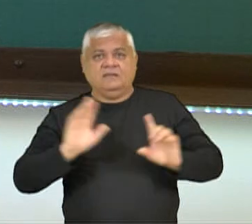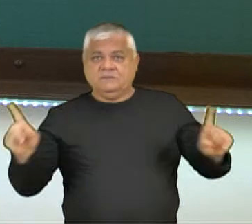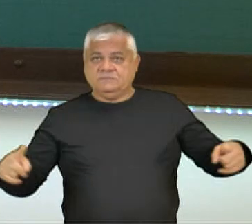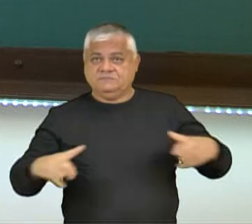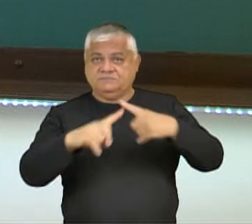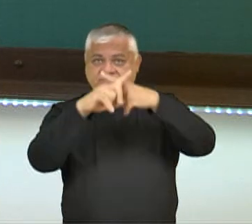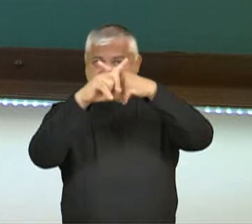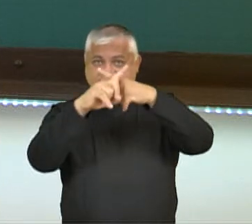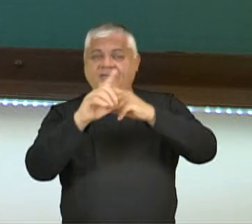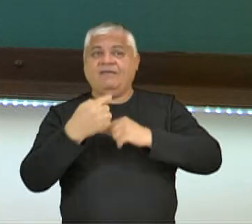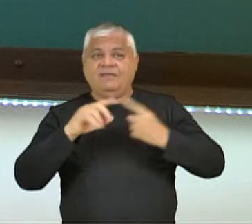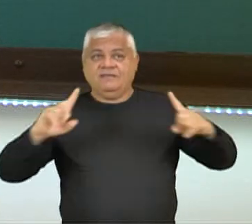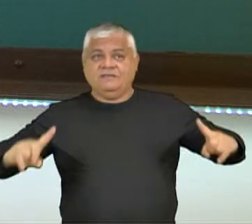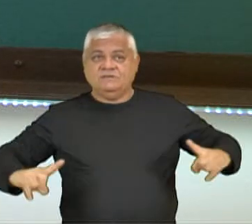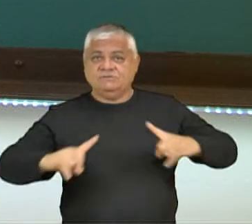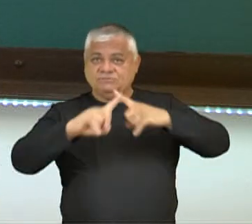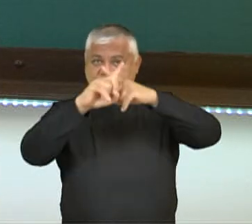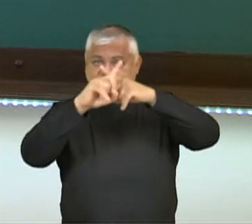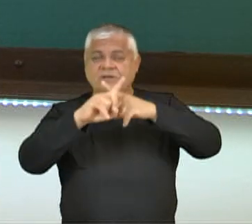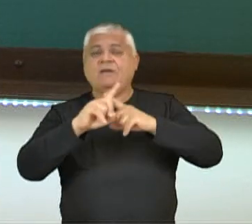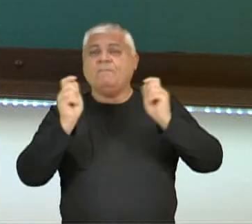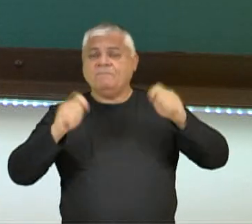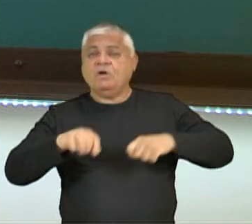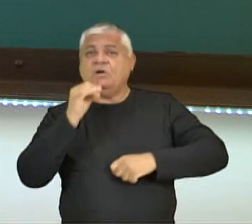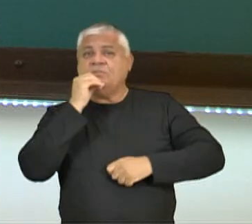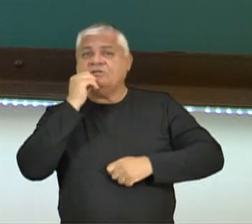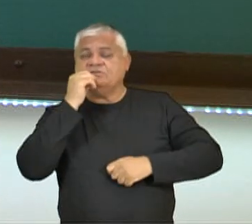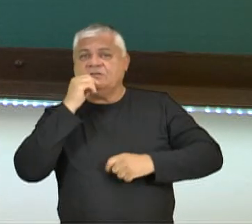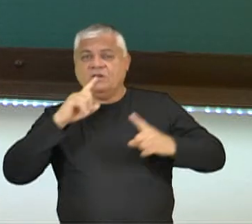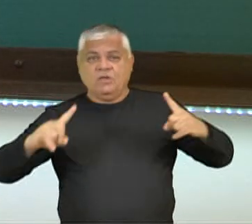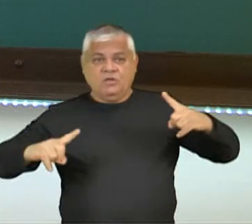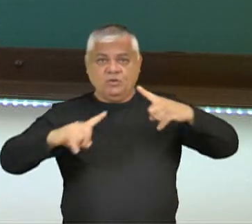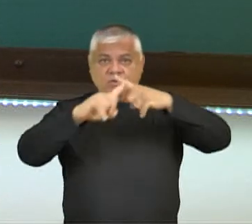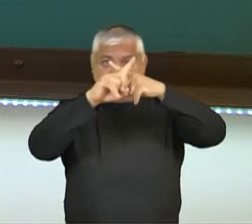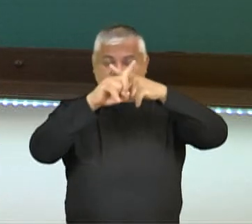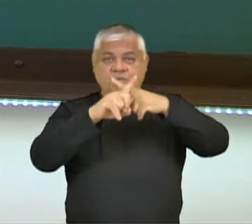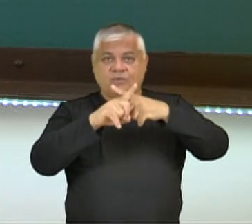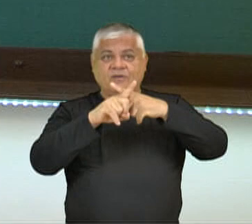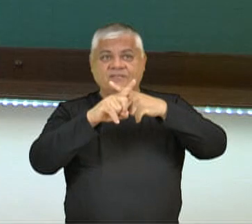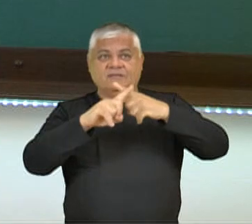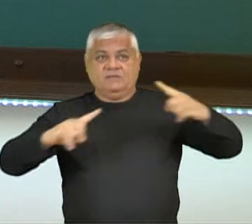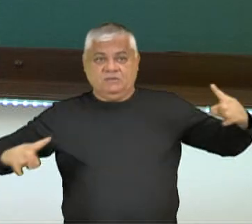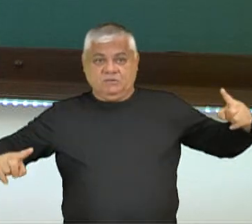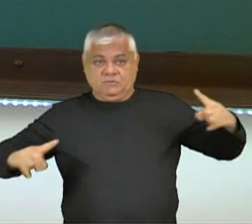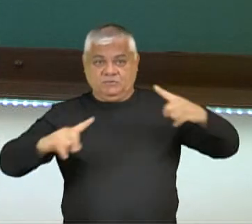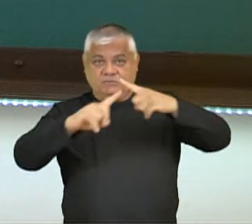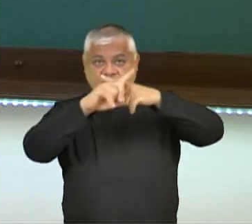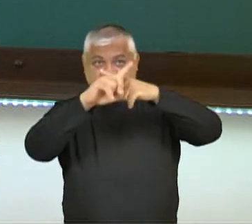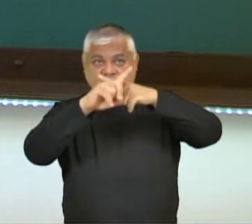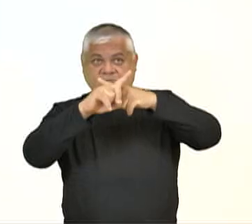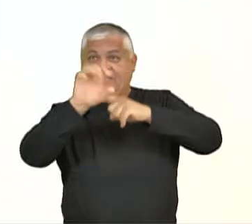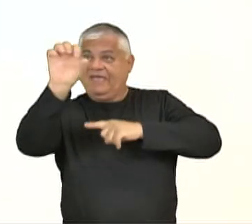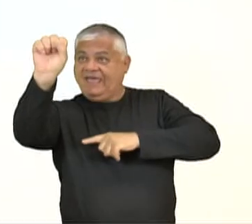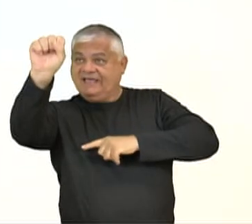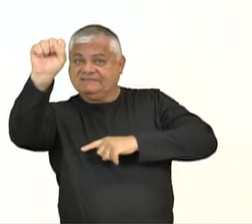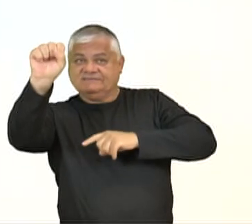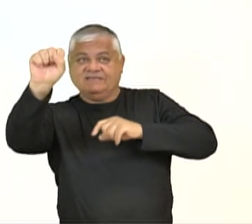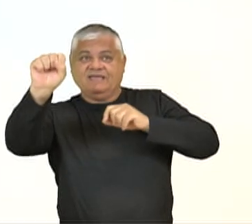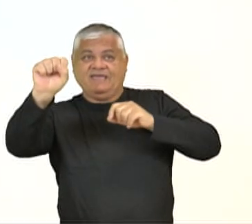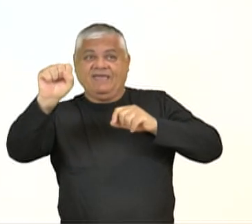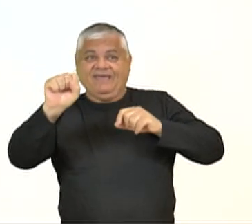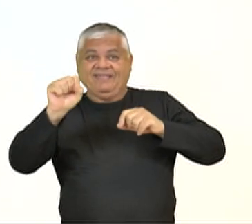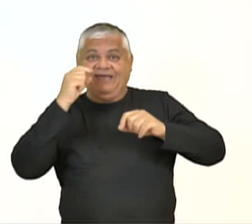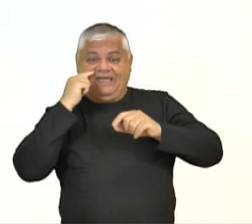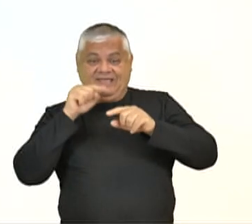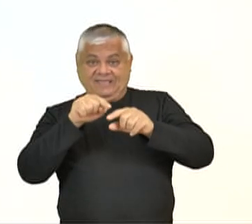lá. Vértice pode ser entendido como um ponto de encontro entre duas retas. Olha aqui, ó, eu tenho a reta S e a reta R.